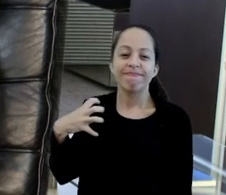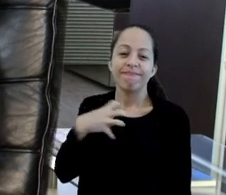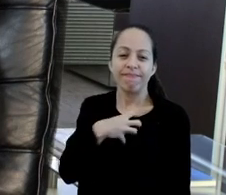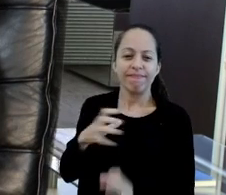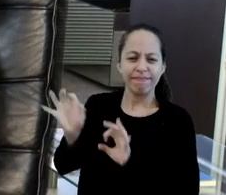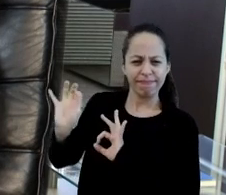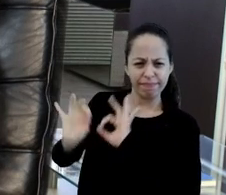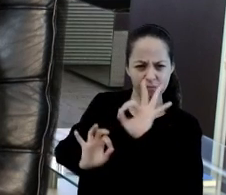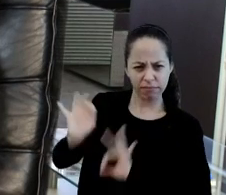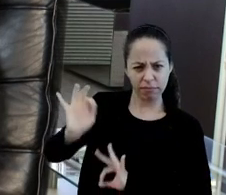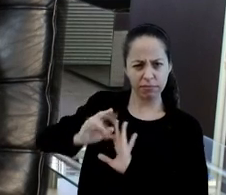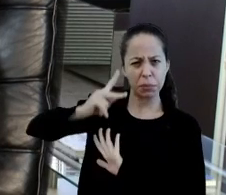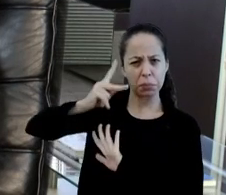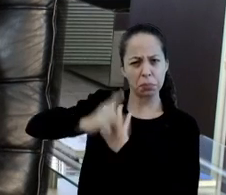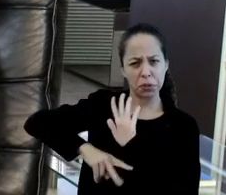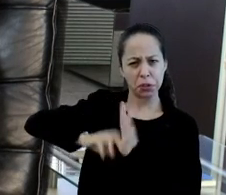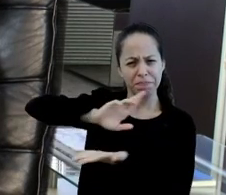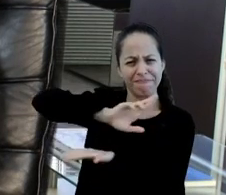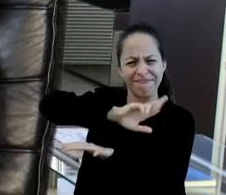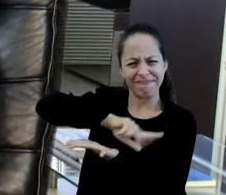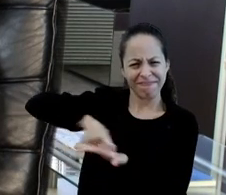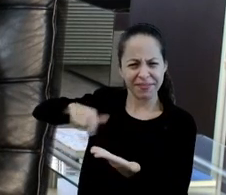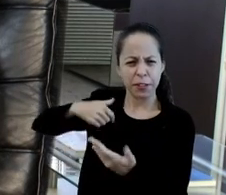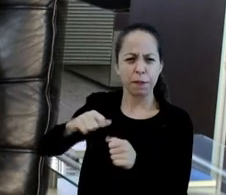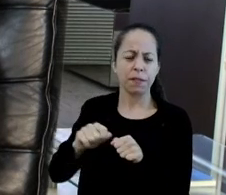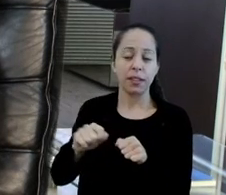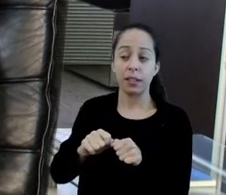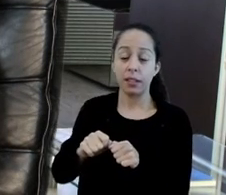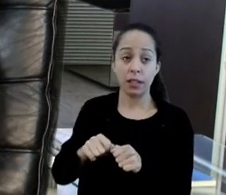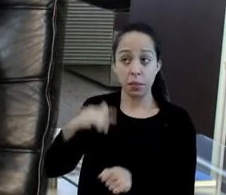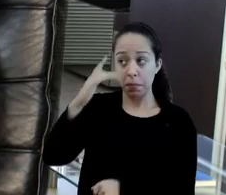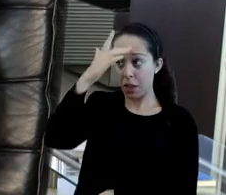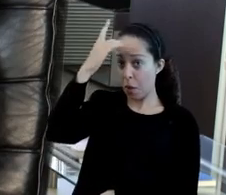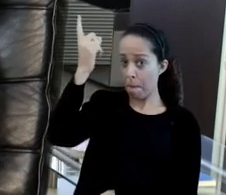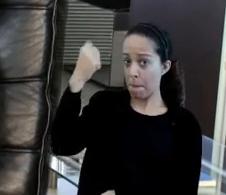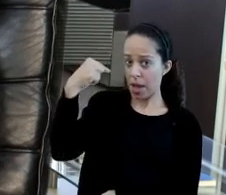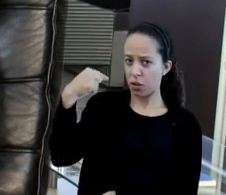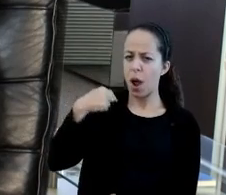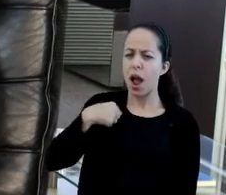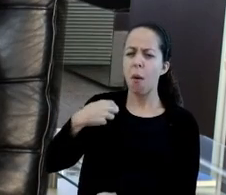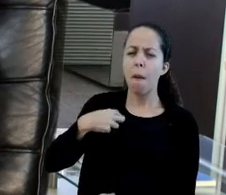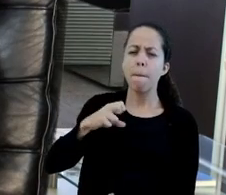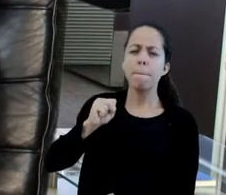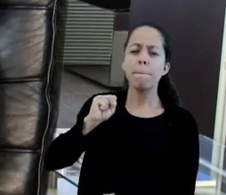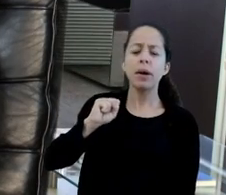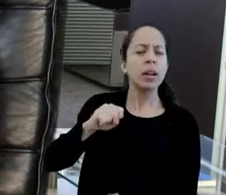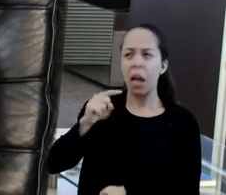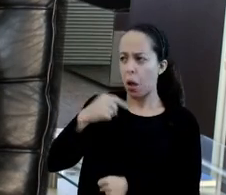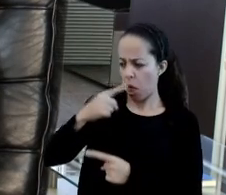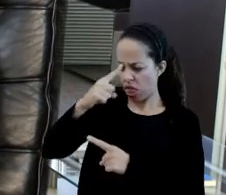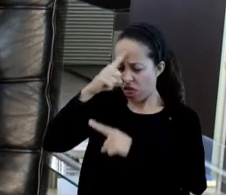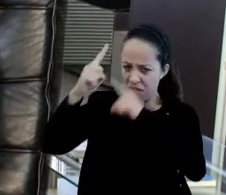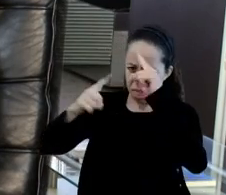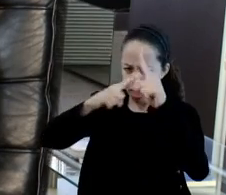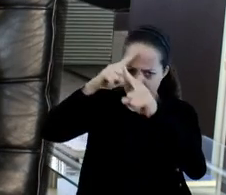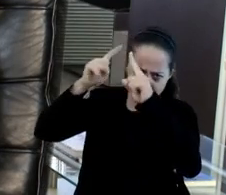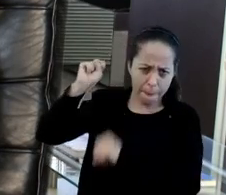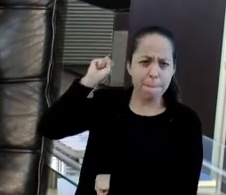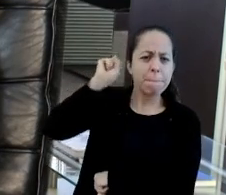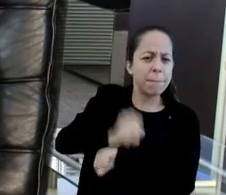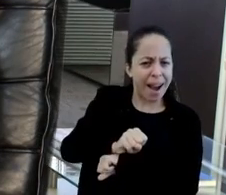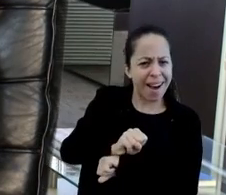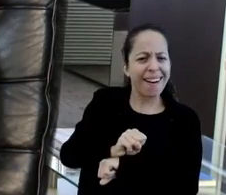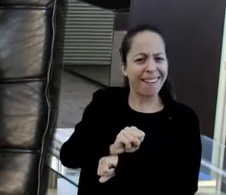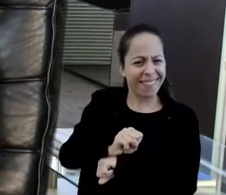projetos mesmo. Já mandaram eu parar de inventar. Mas o dia que eu parar com as minhas